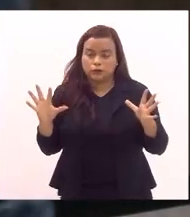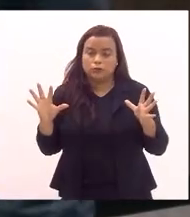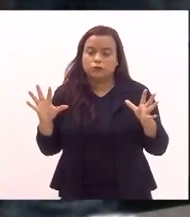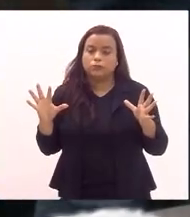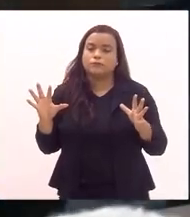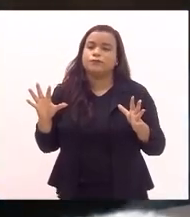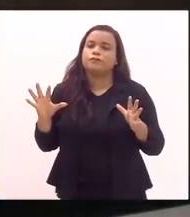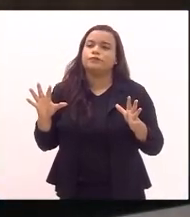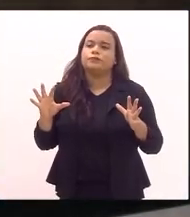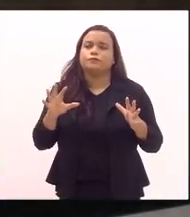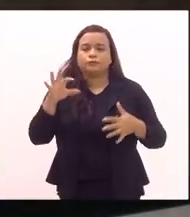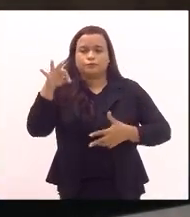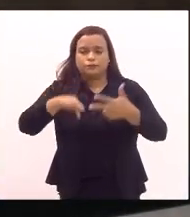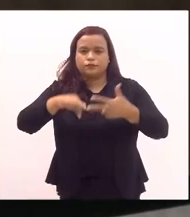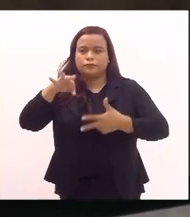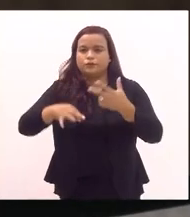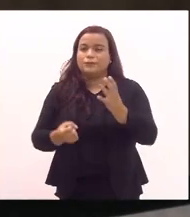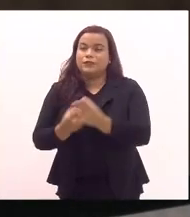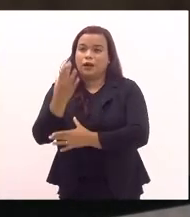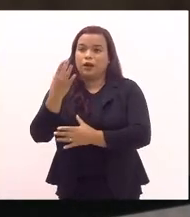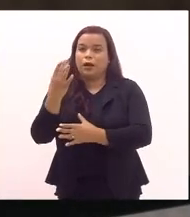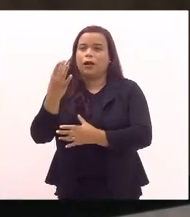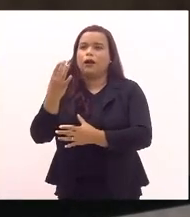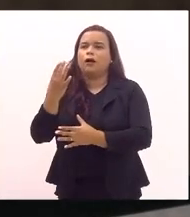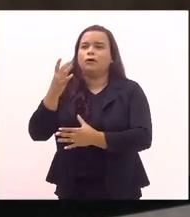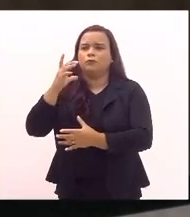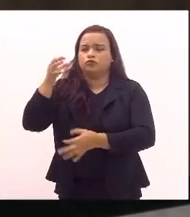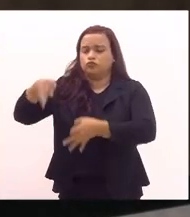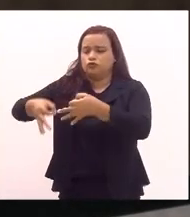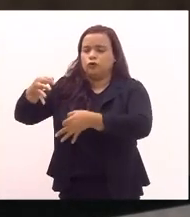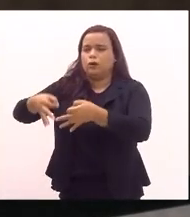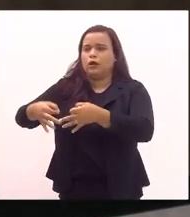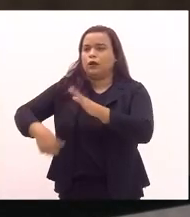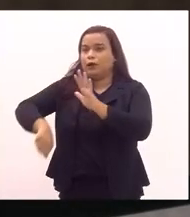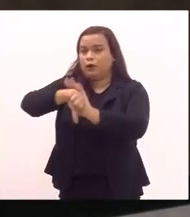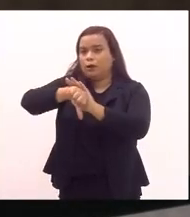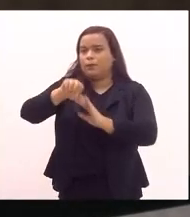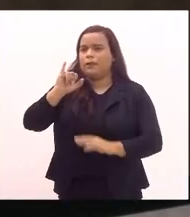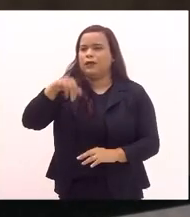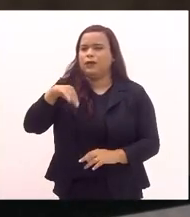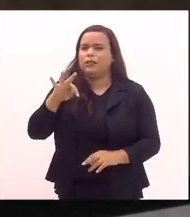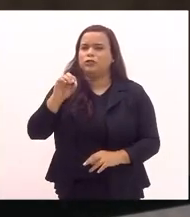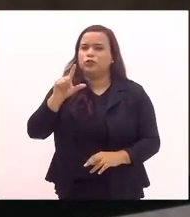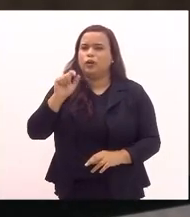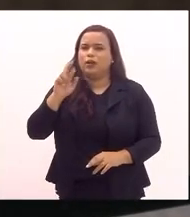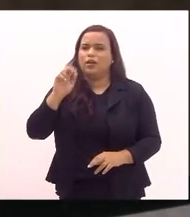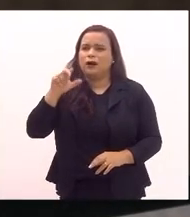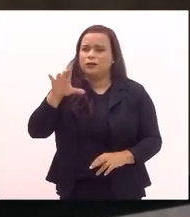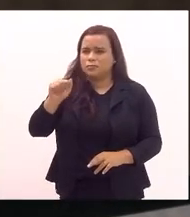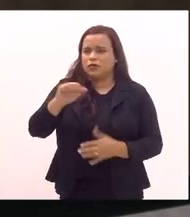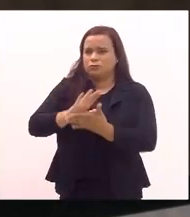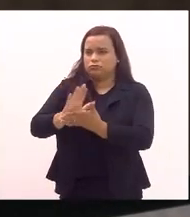judiciária criar o juizado de crimes de intolerância e dá outras providências